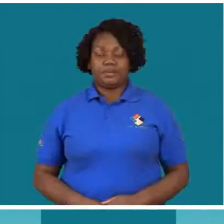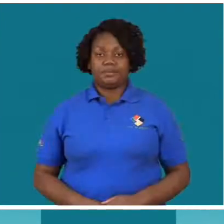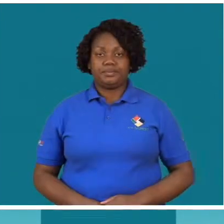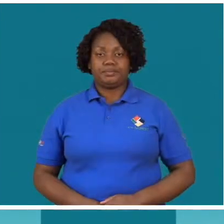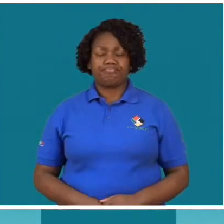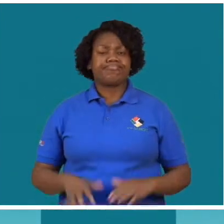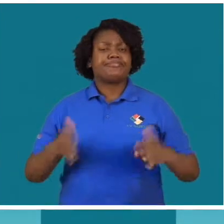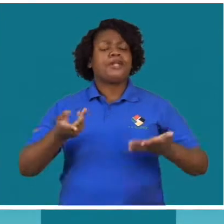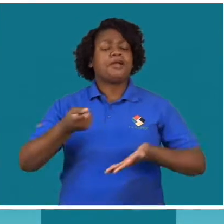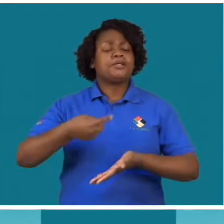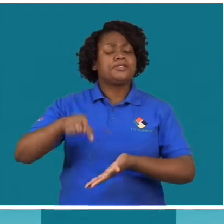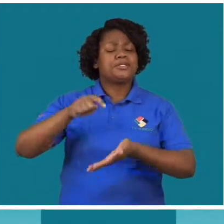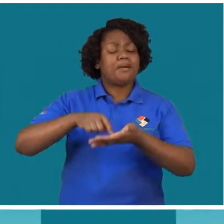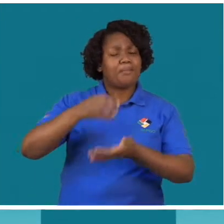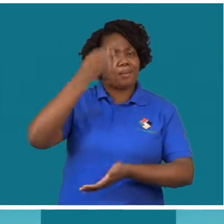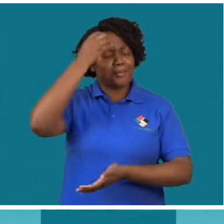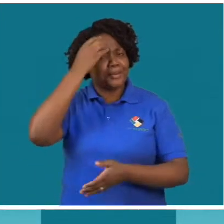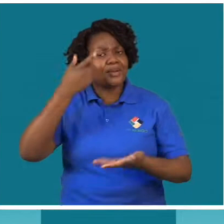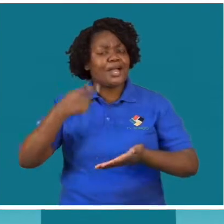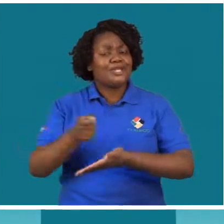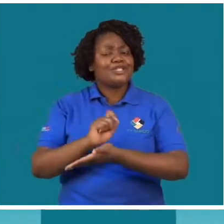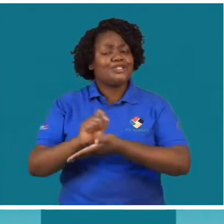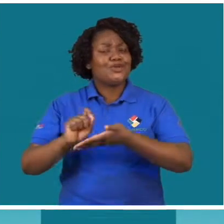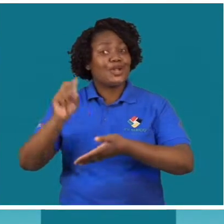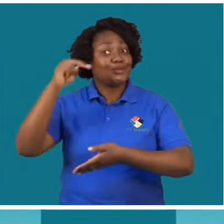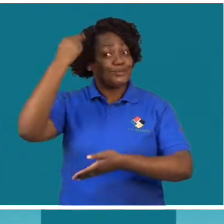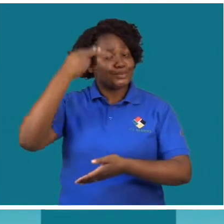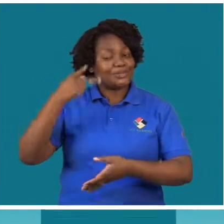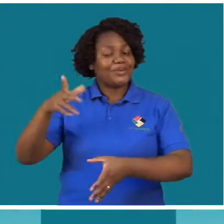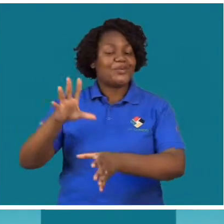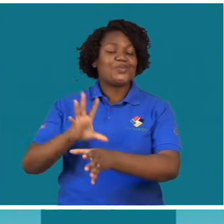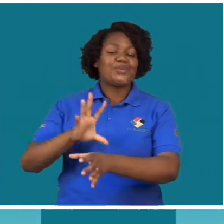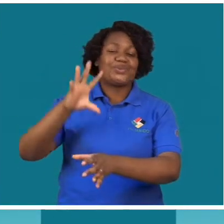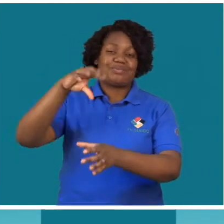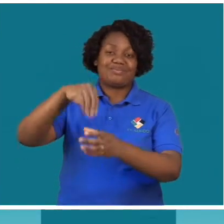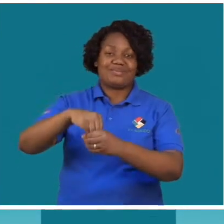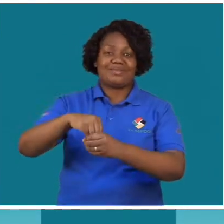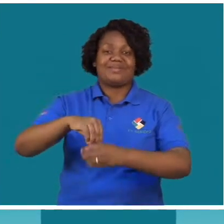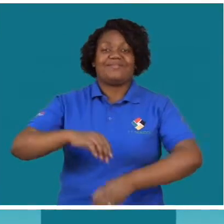Na cidade de Maputo, a escola secundária Josina Machel é a única inclusiva.